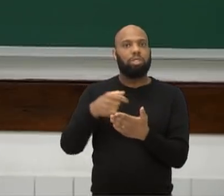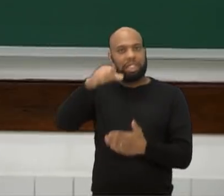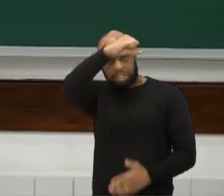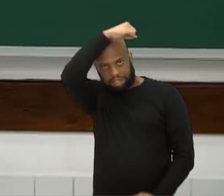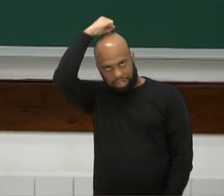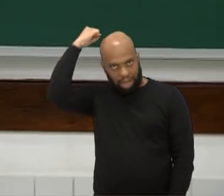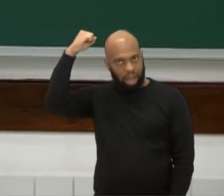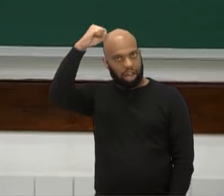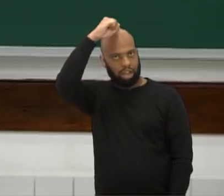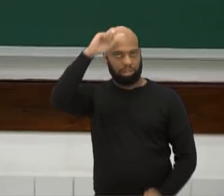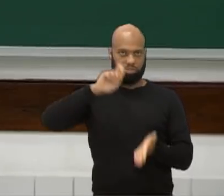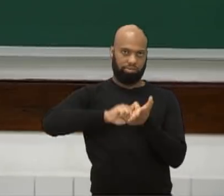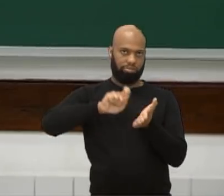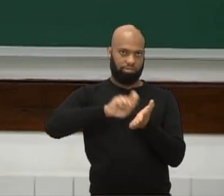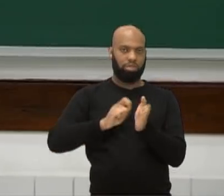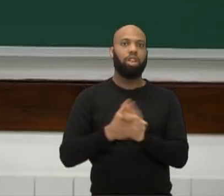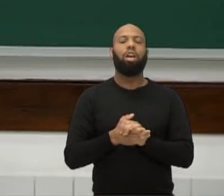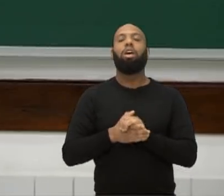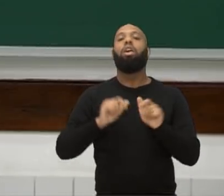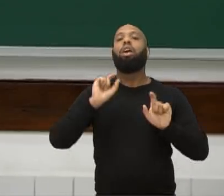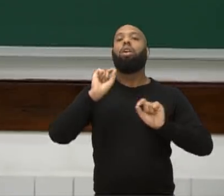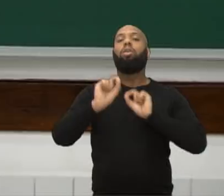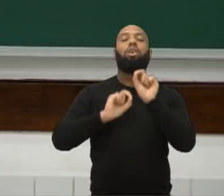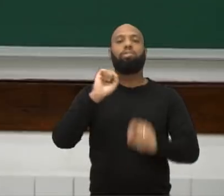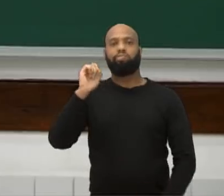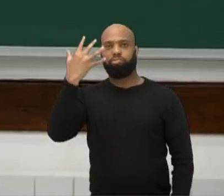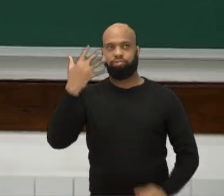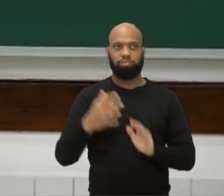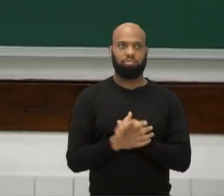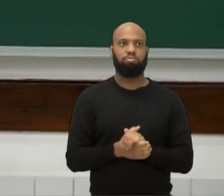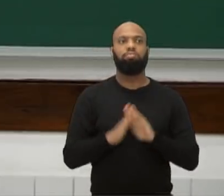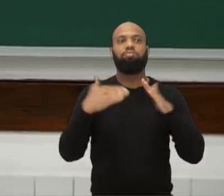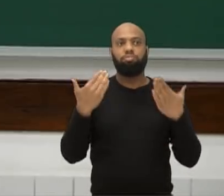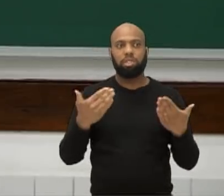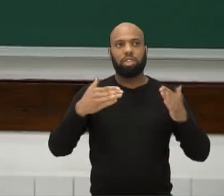escrito, ok? Então o que vai acontecer? Os